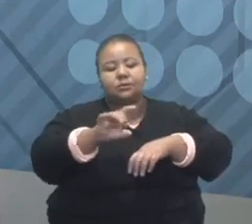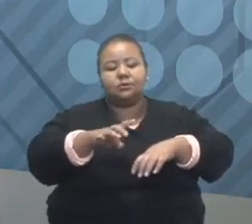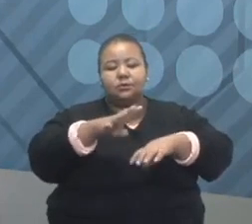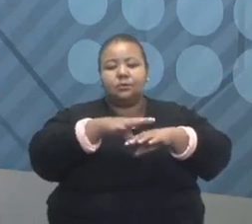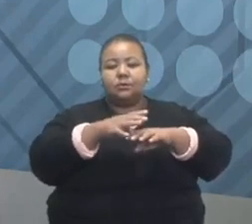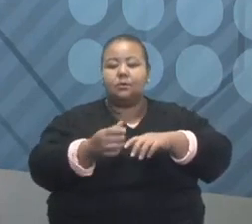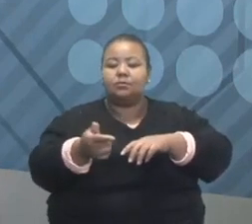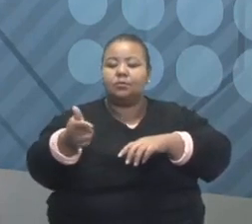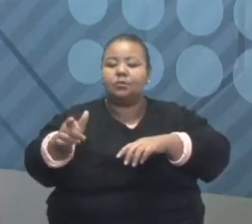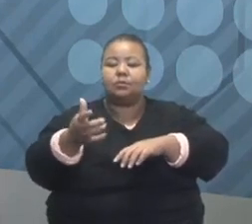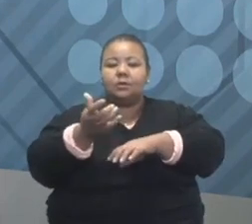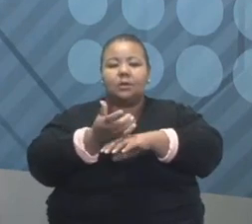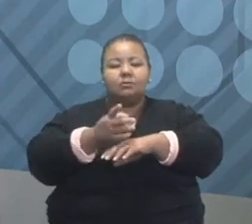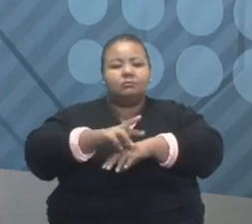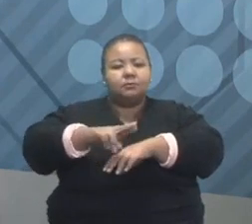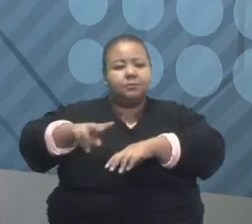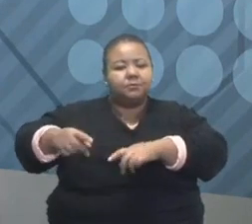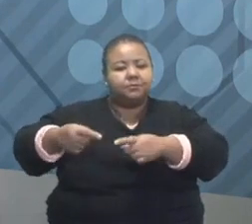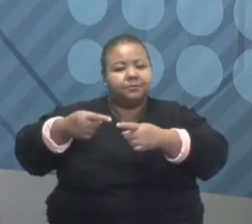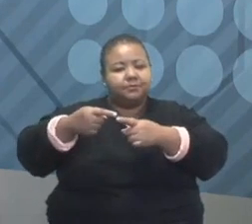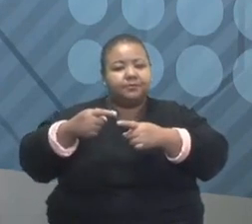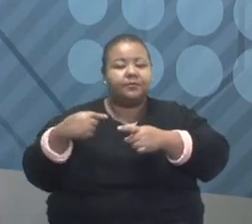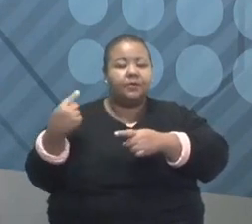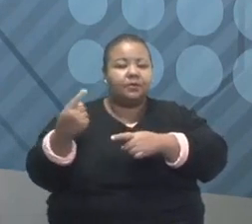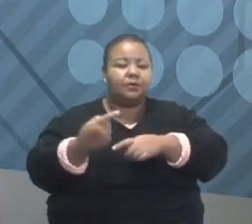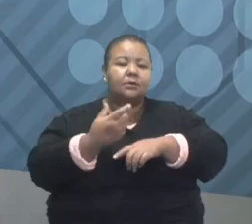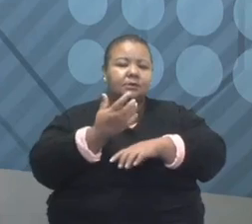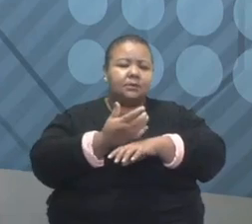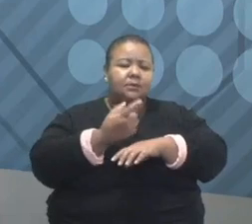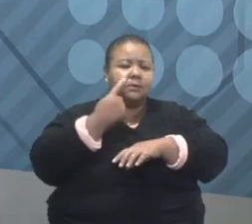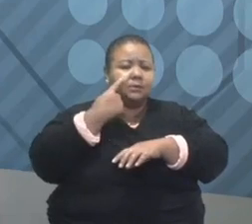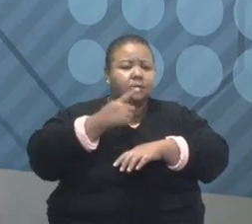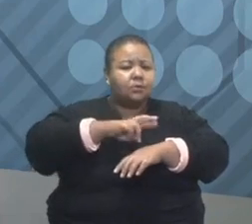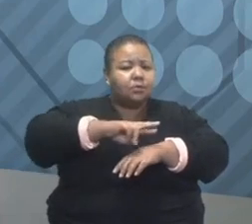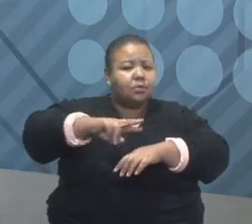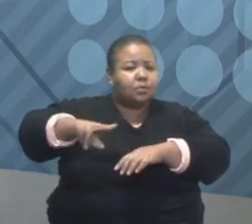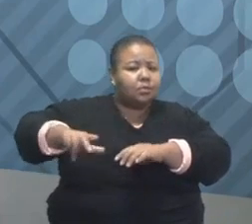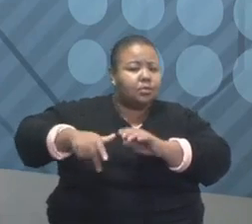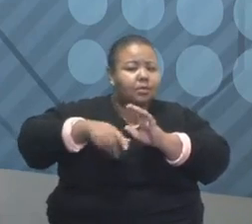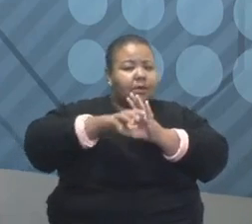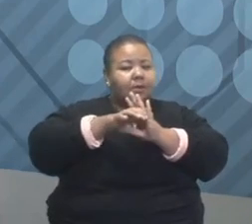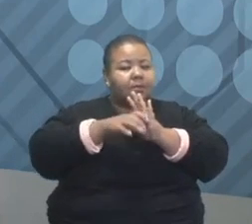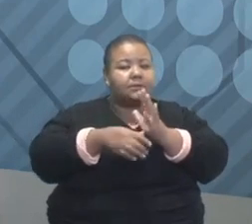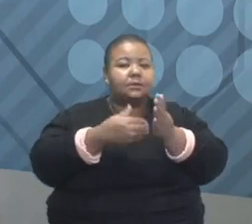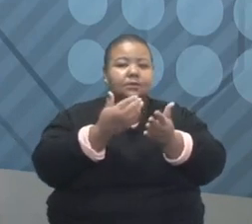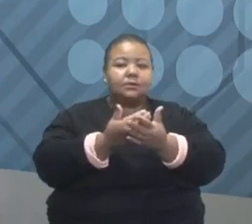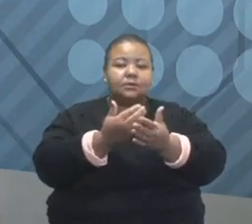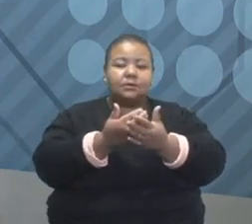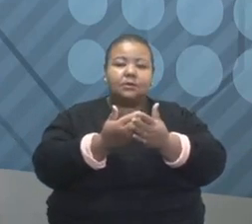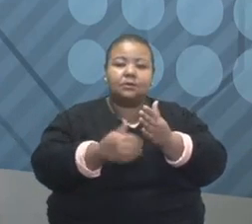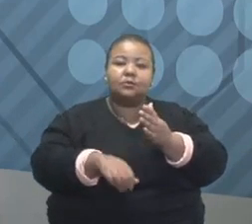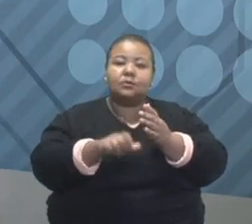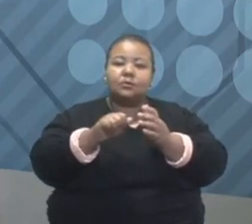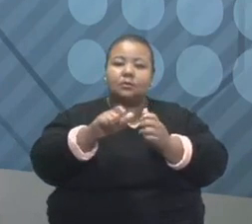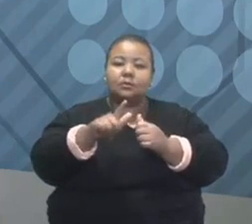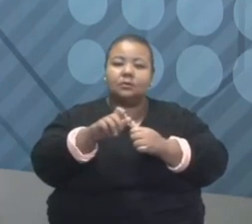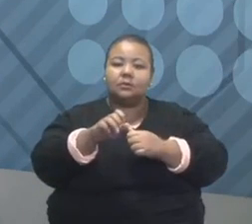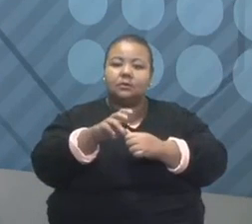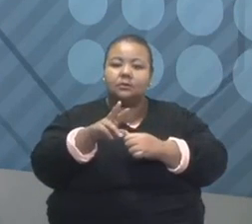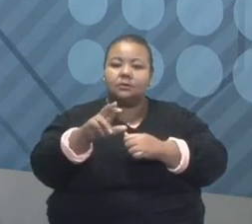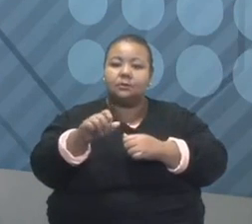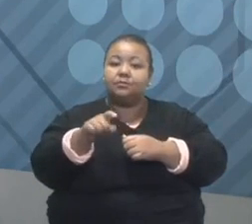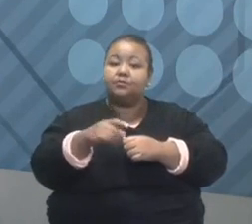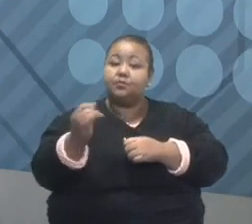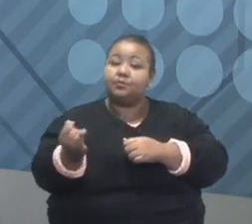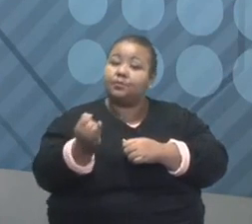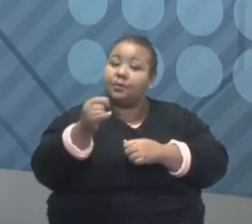conceito interdisciplinar. Para a nossa disciplina, nós vimos vários conceitos, abordando a álgebra linear e vetorial. Então, é importante que você